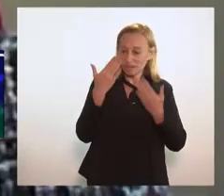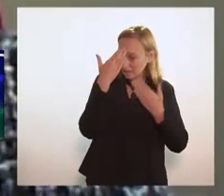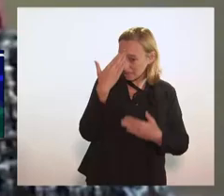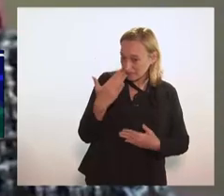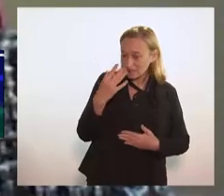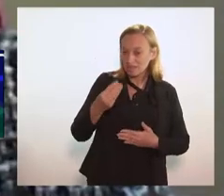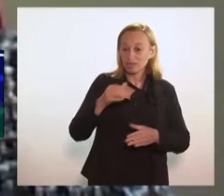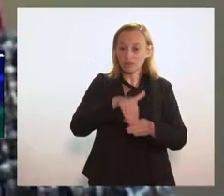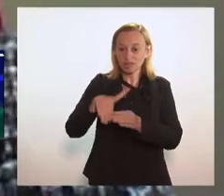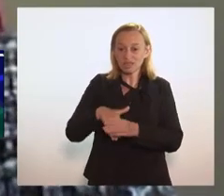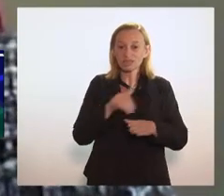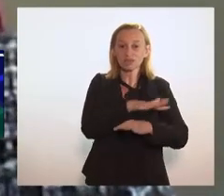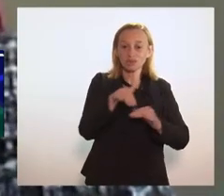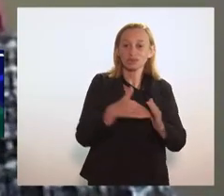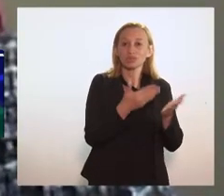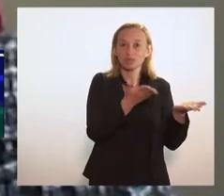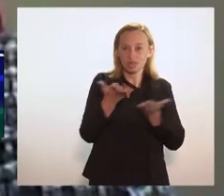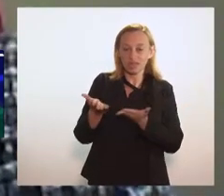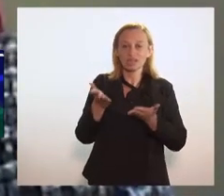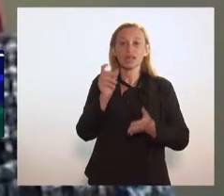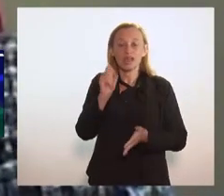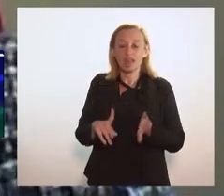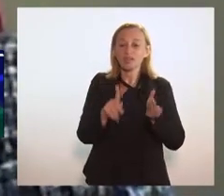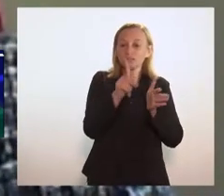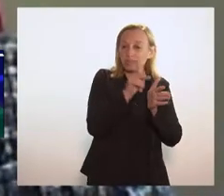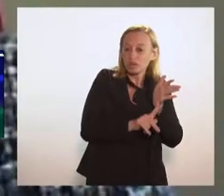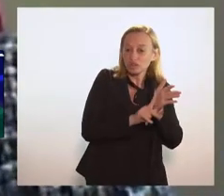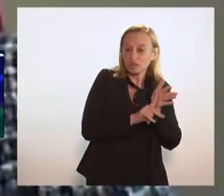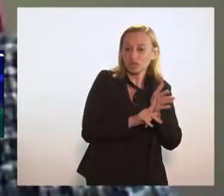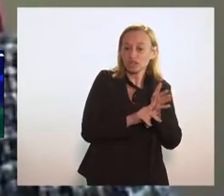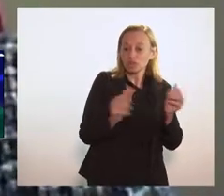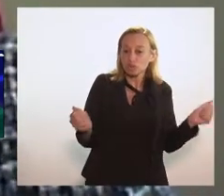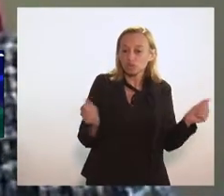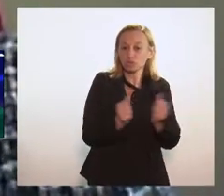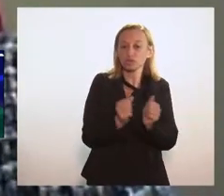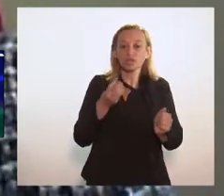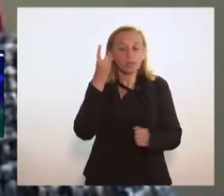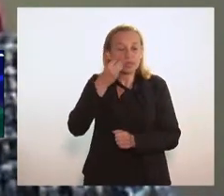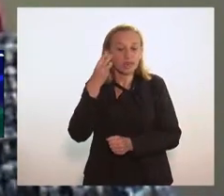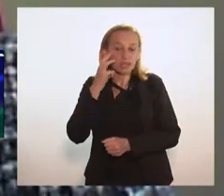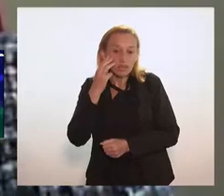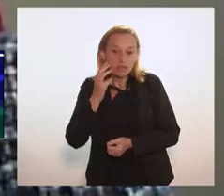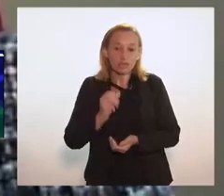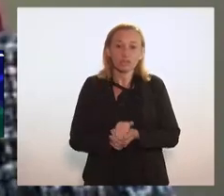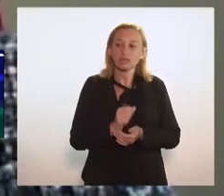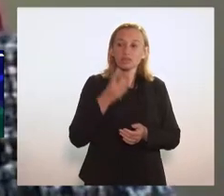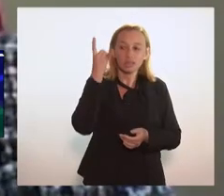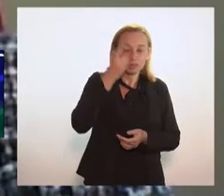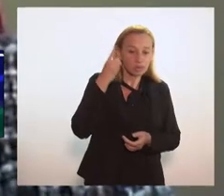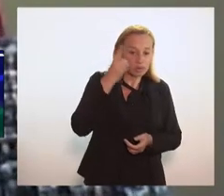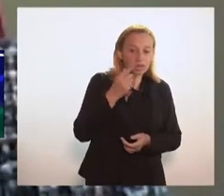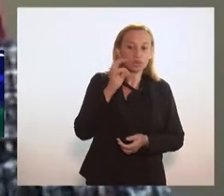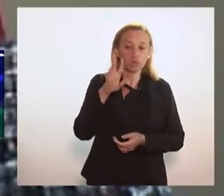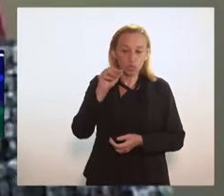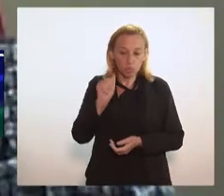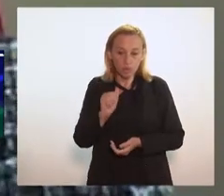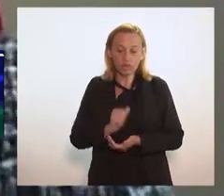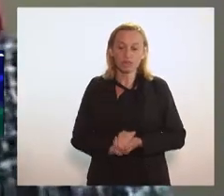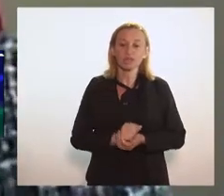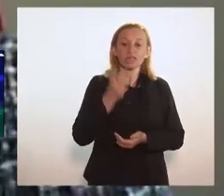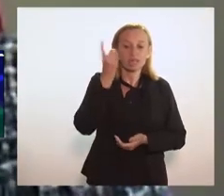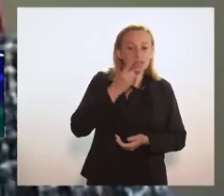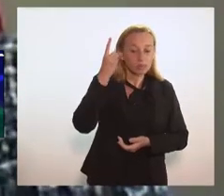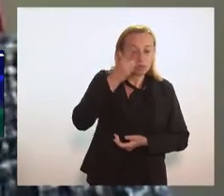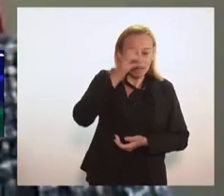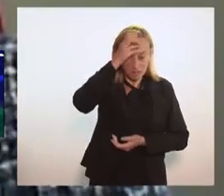de todas e todos. Esse é um projeto feito em parceria com o deputado Valdec, deputado Gustavo Tutuca. A